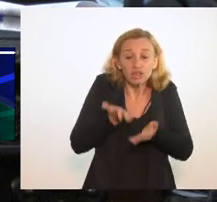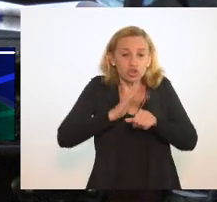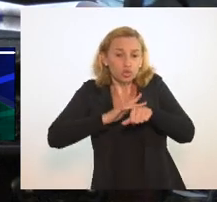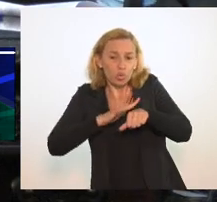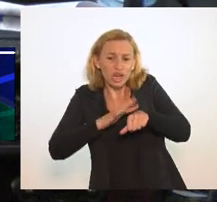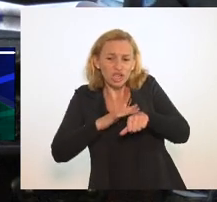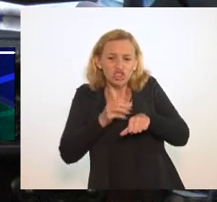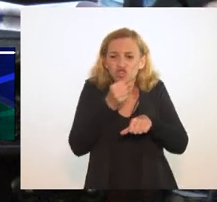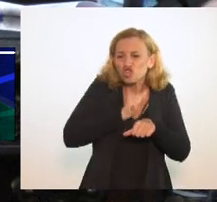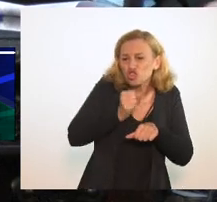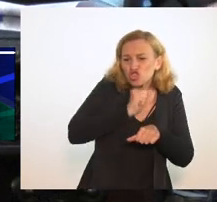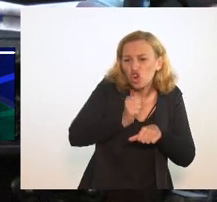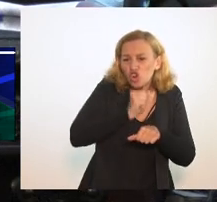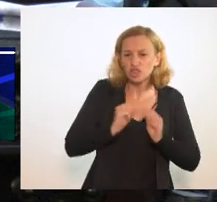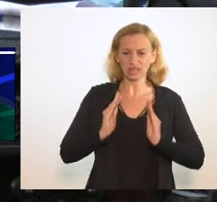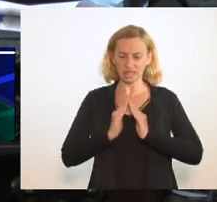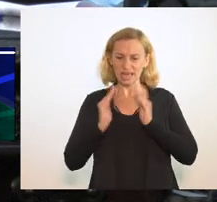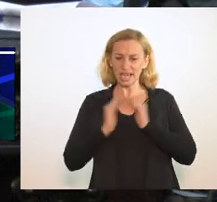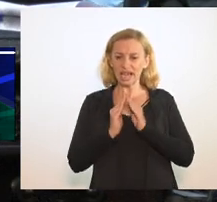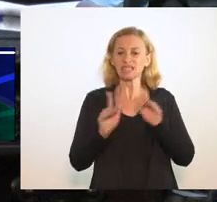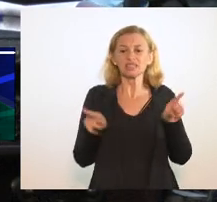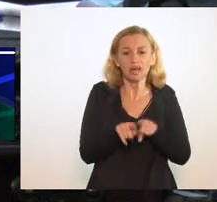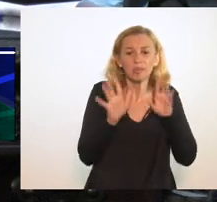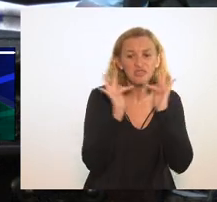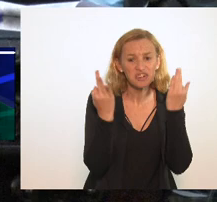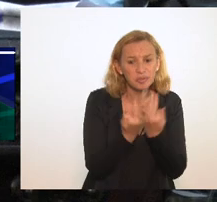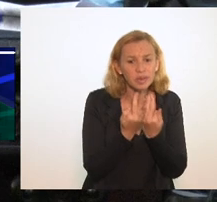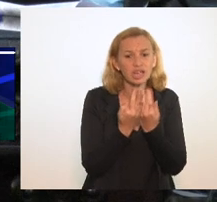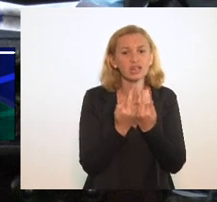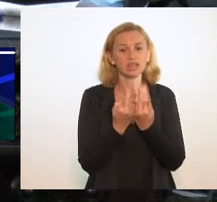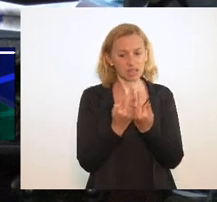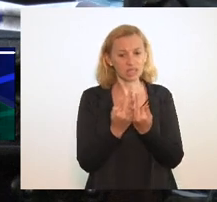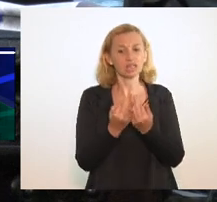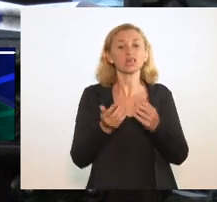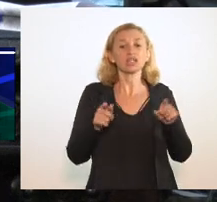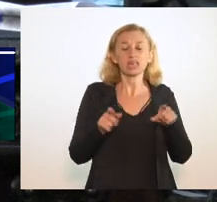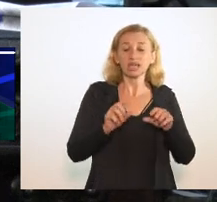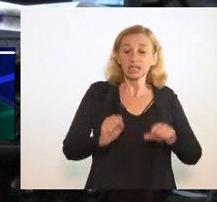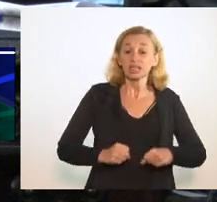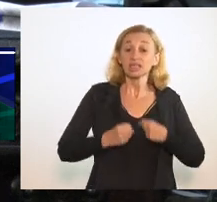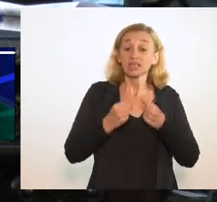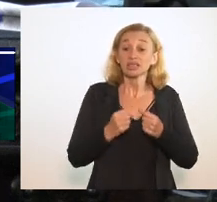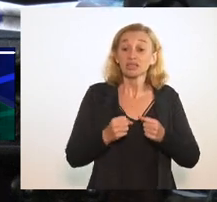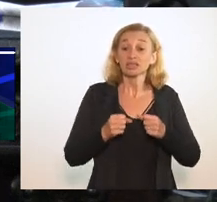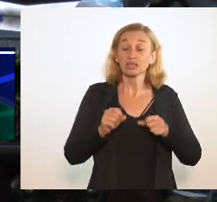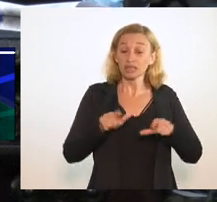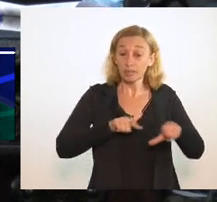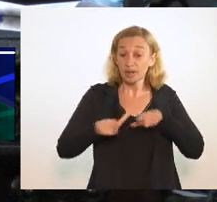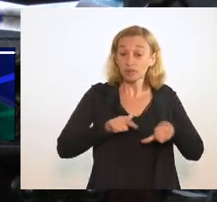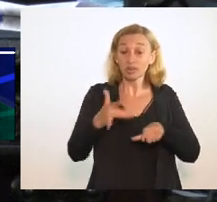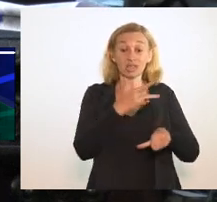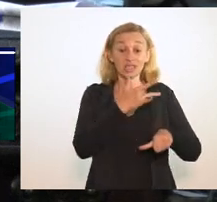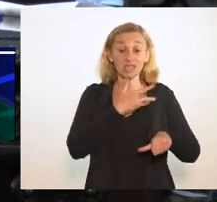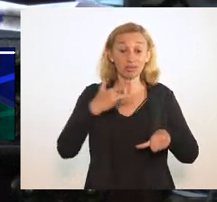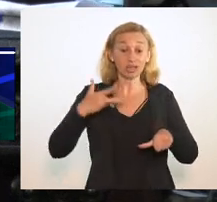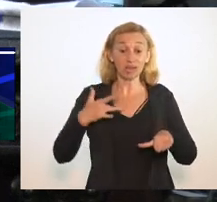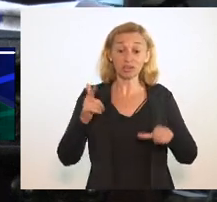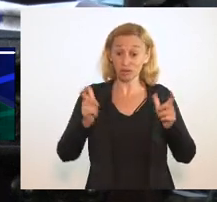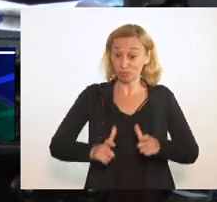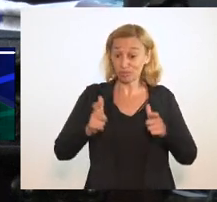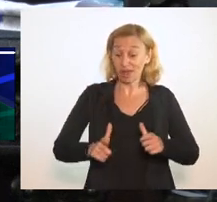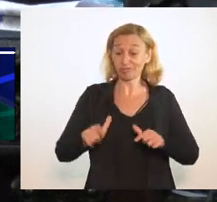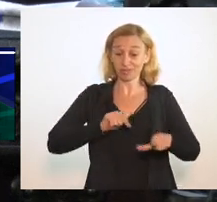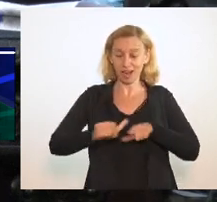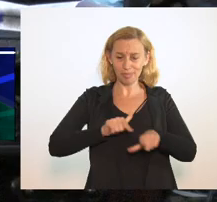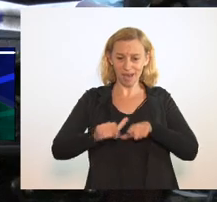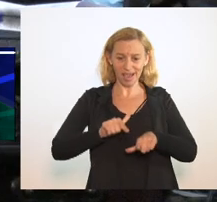idosos, de casas e famílias, garantindo trabalhadores saudáveis em seus postos de trabalho,